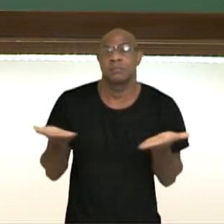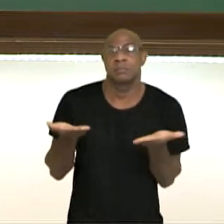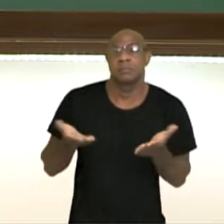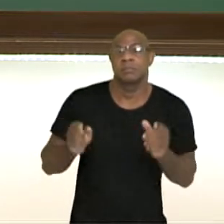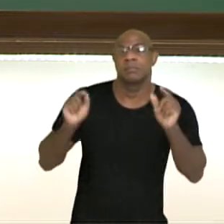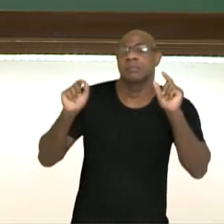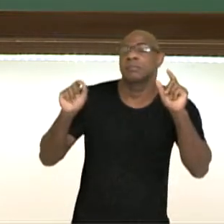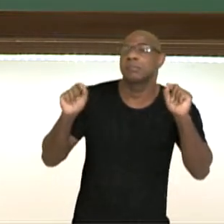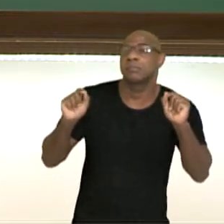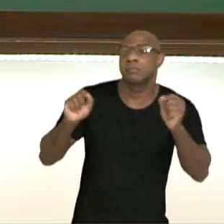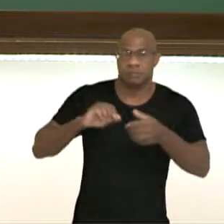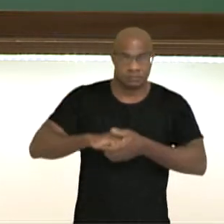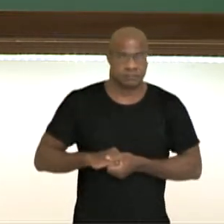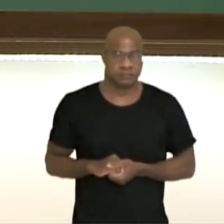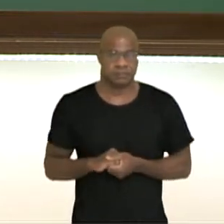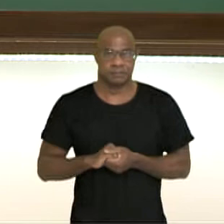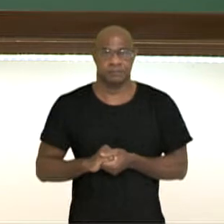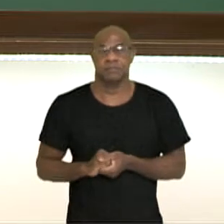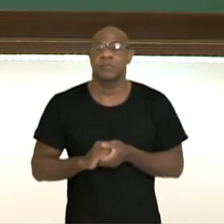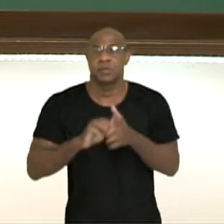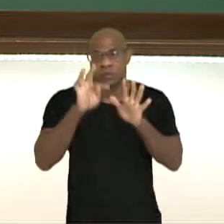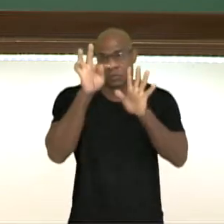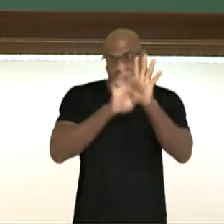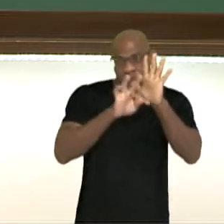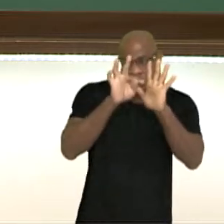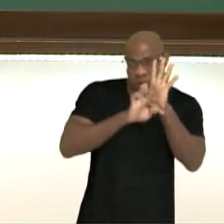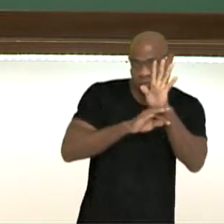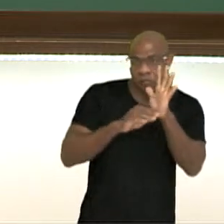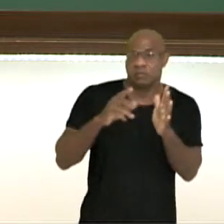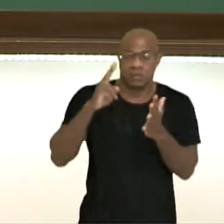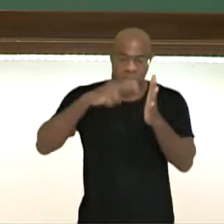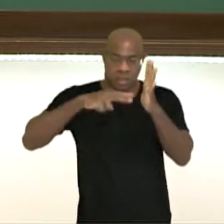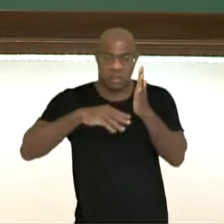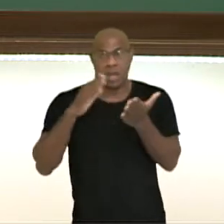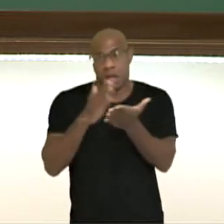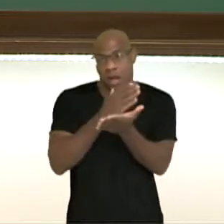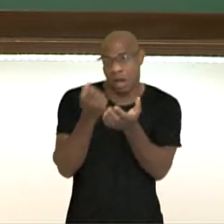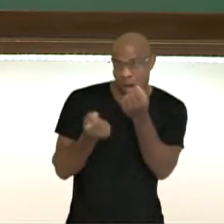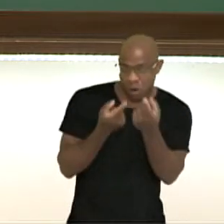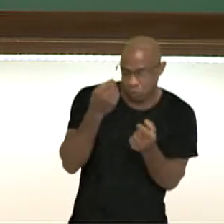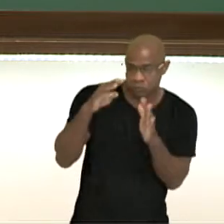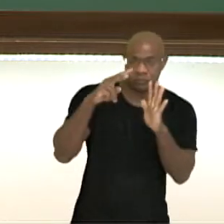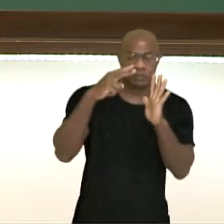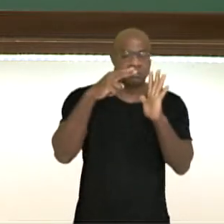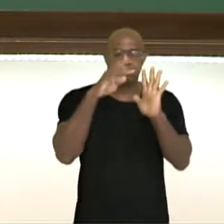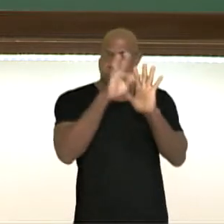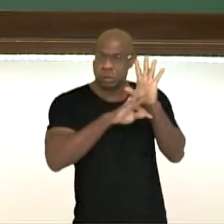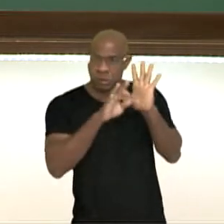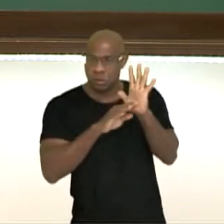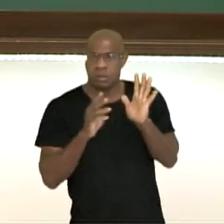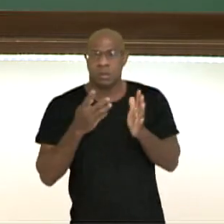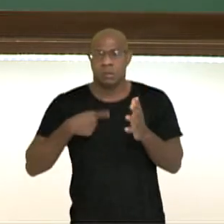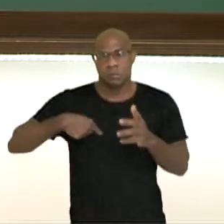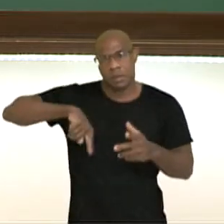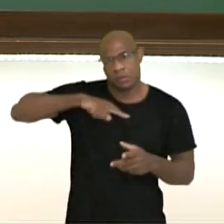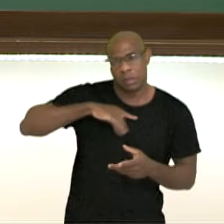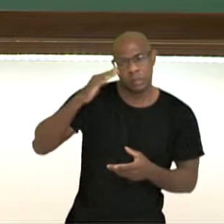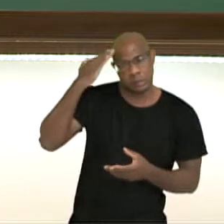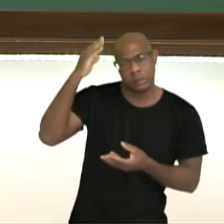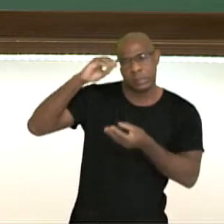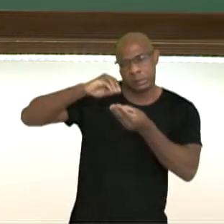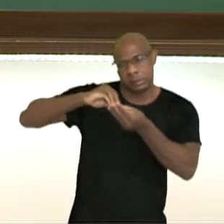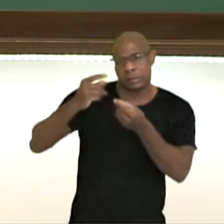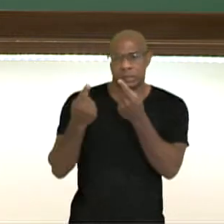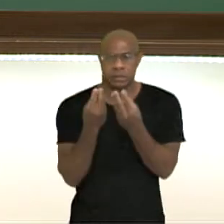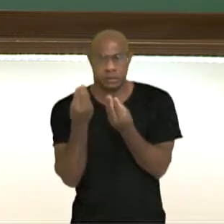nós vamos falar sobre compreensão textual, né? A gente vai ler alguns textos aí para poder entender um pouquinho mais sobre o